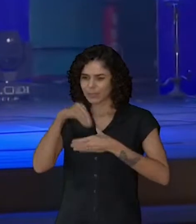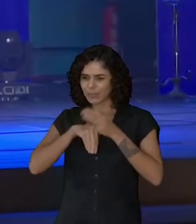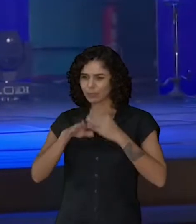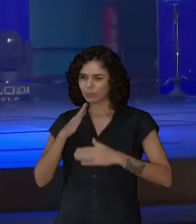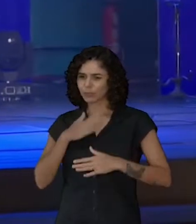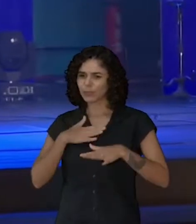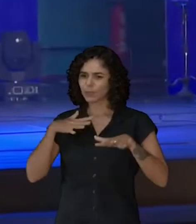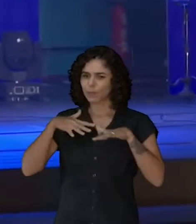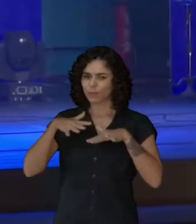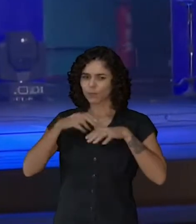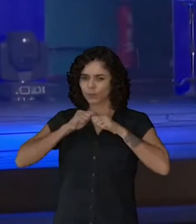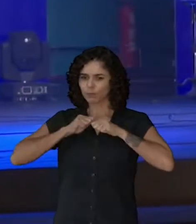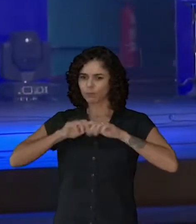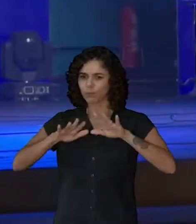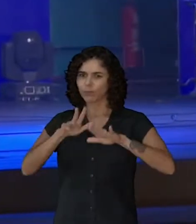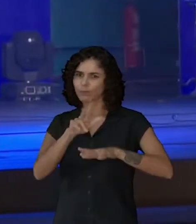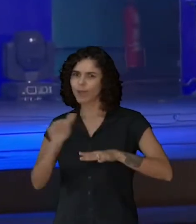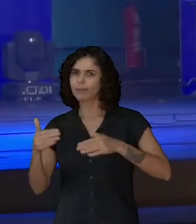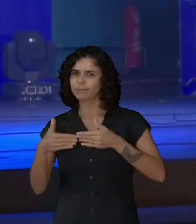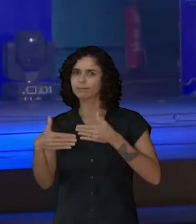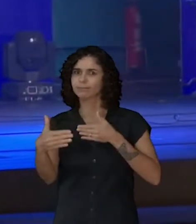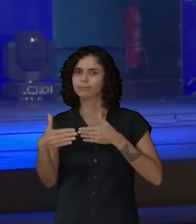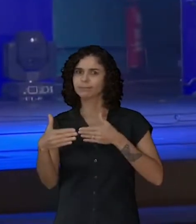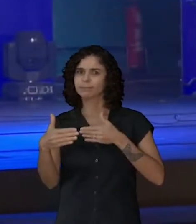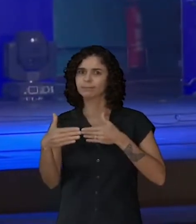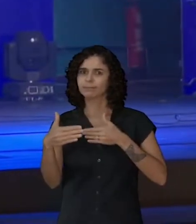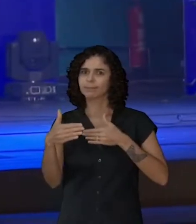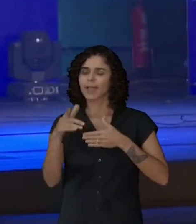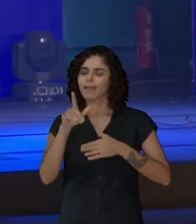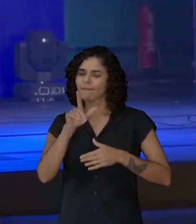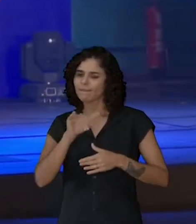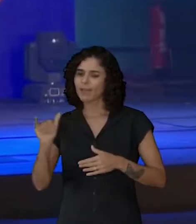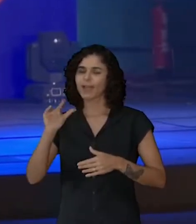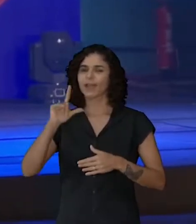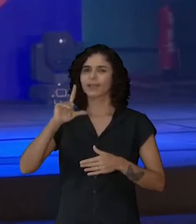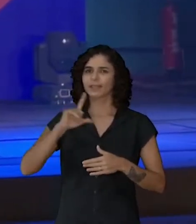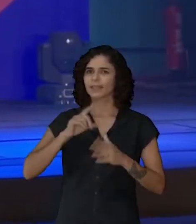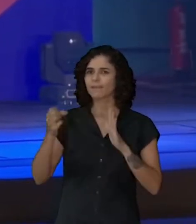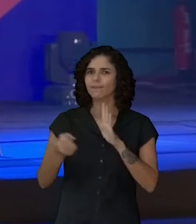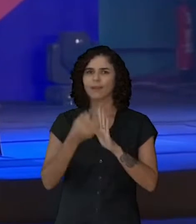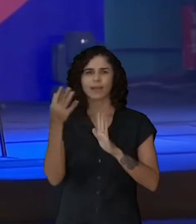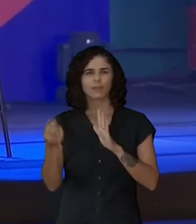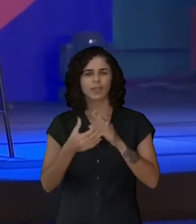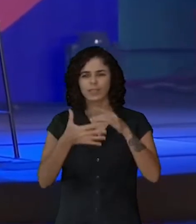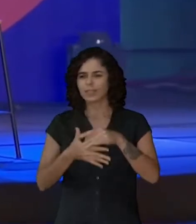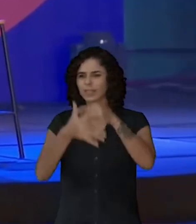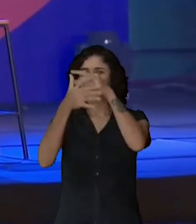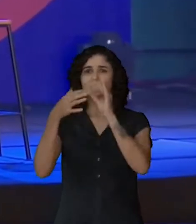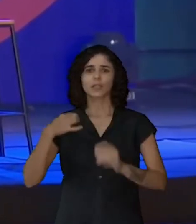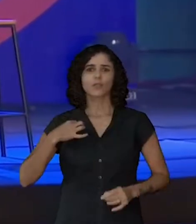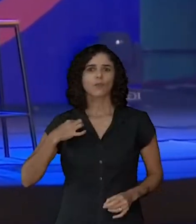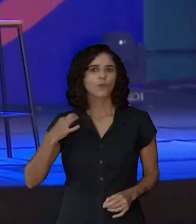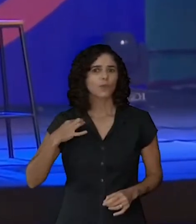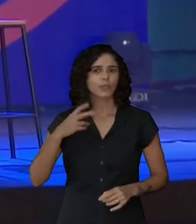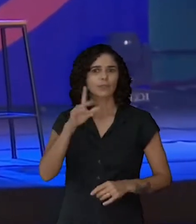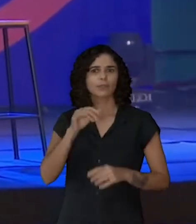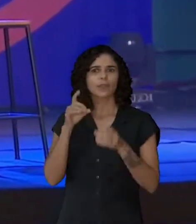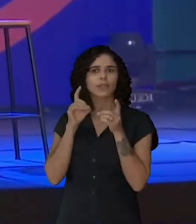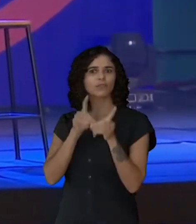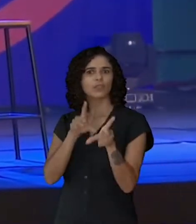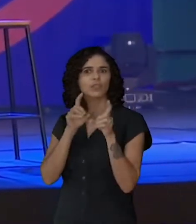que junto com ele, nós teríamos uma revolução de voluntários e líderes que iriam discipular